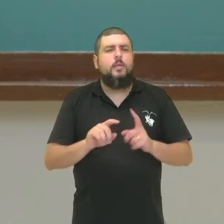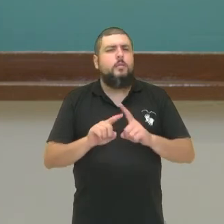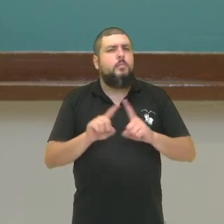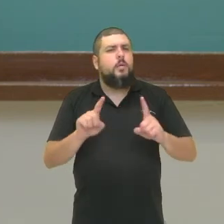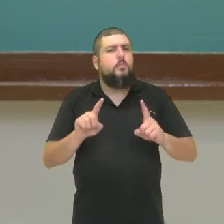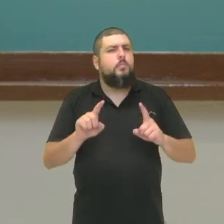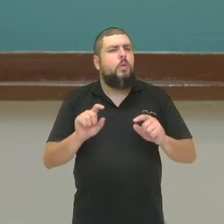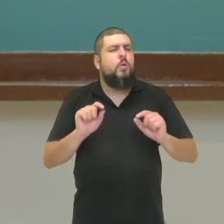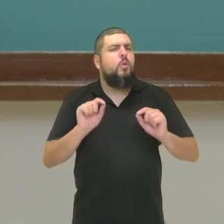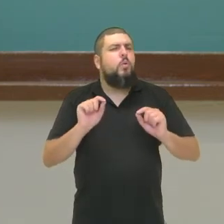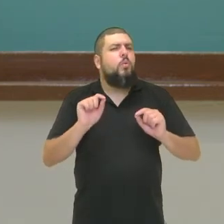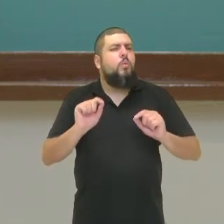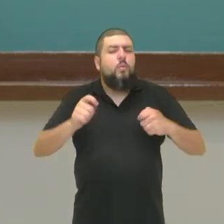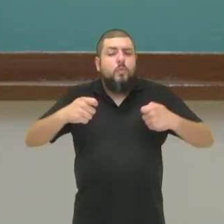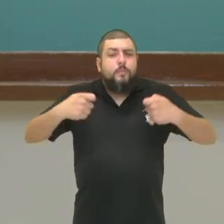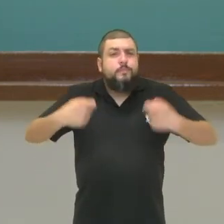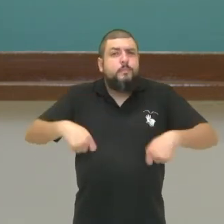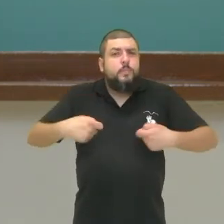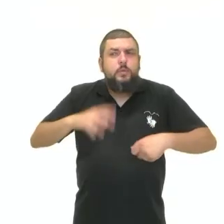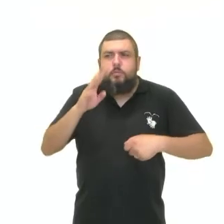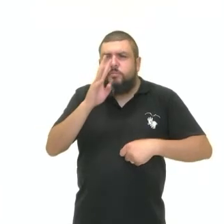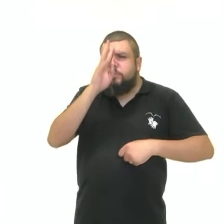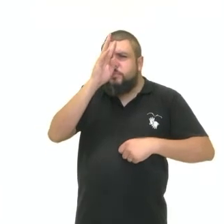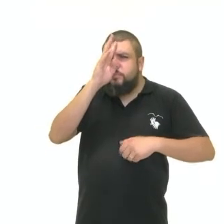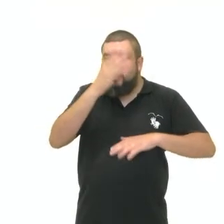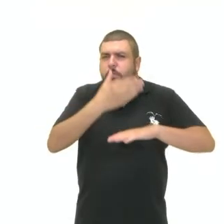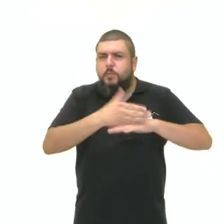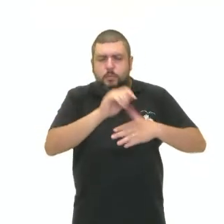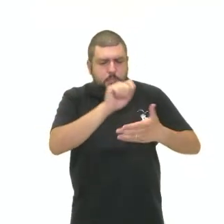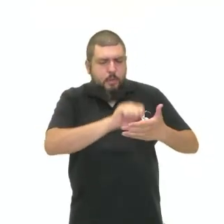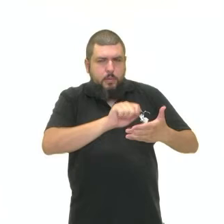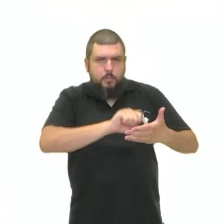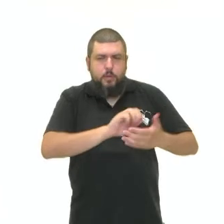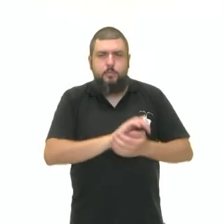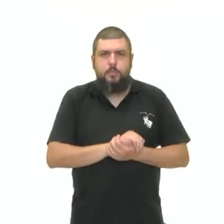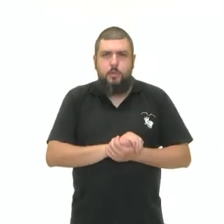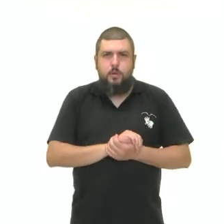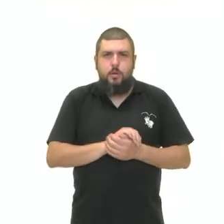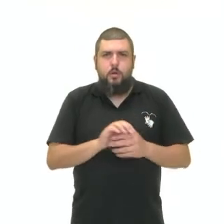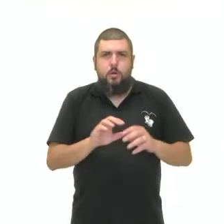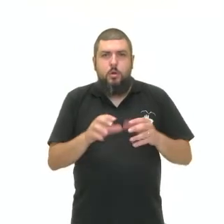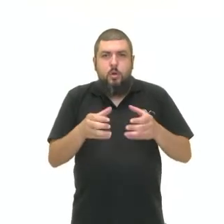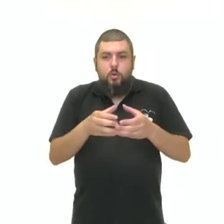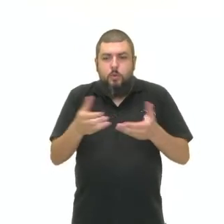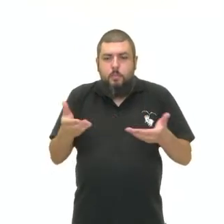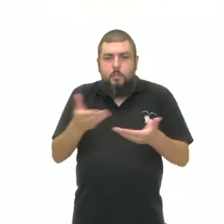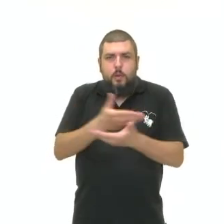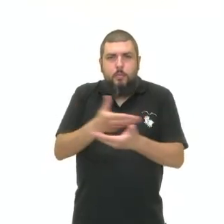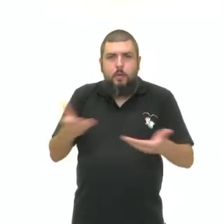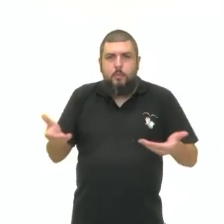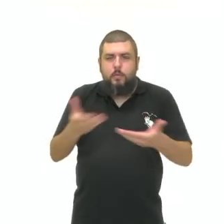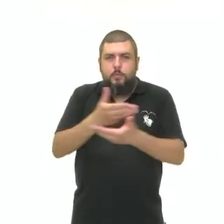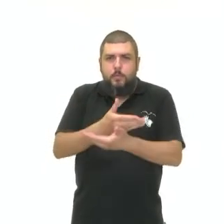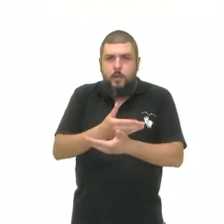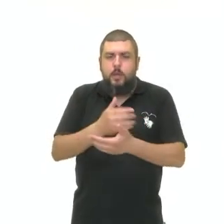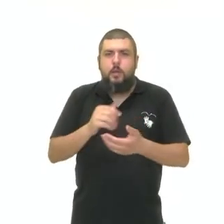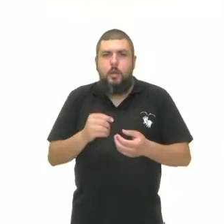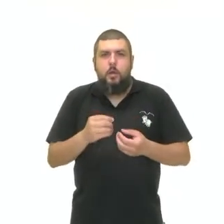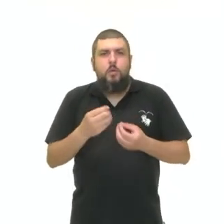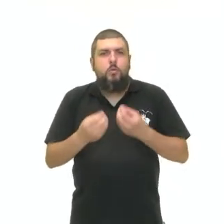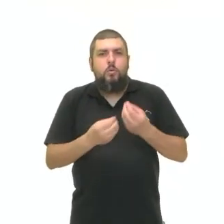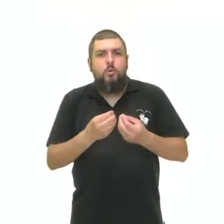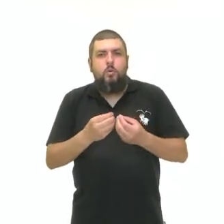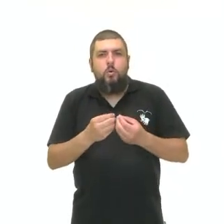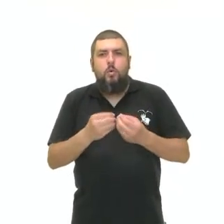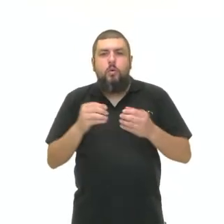para a sua prática. Então, para a sua prática, os grupos se alternam nas funções de atores e público, que